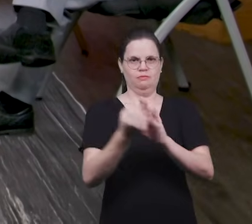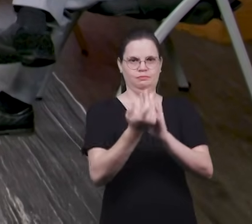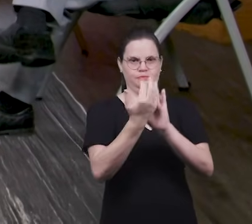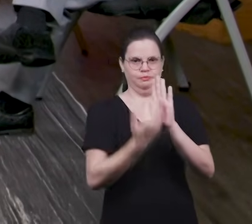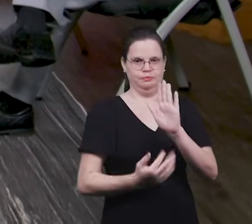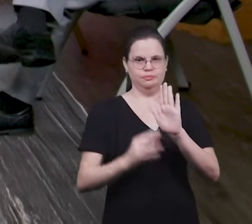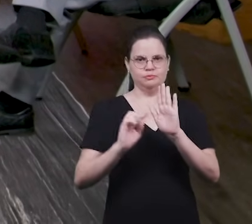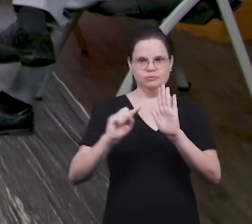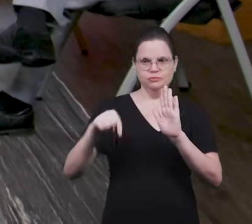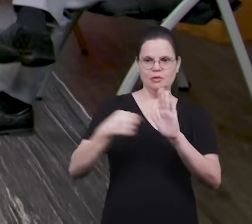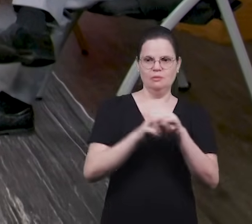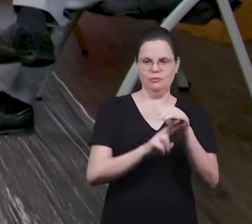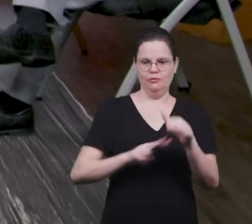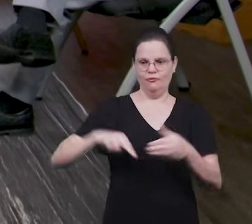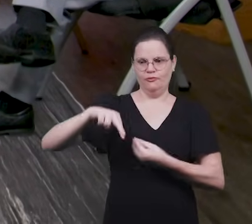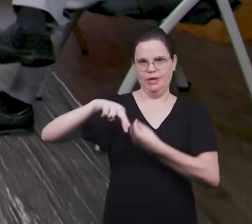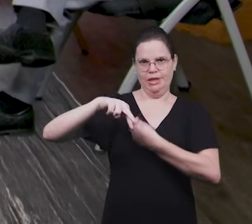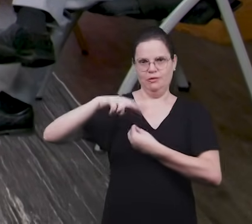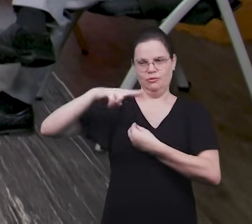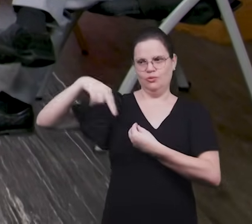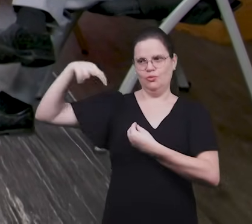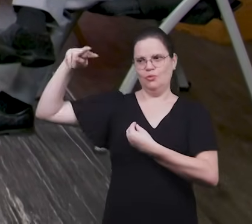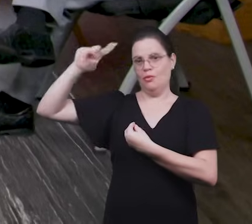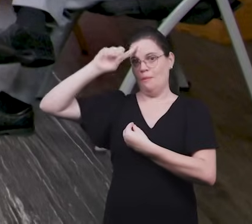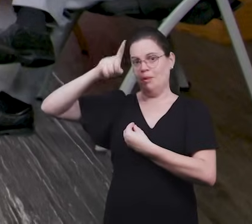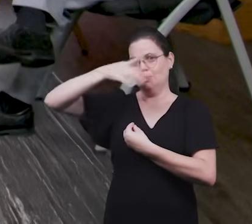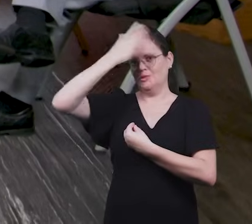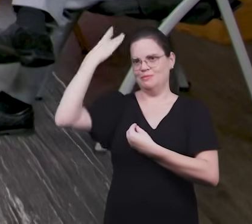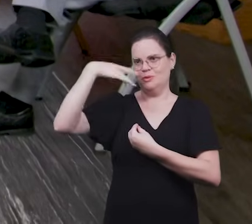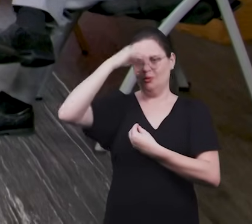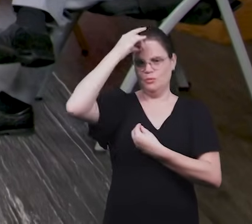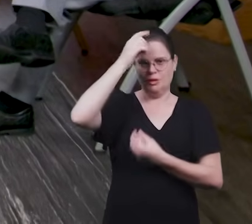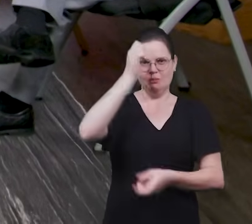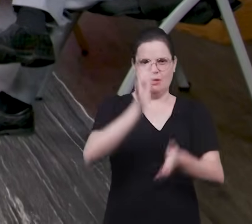Pentecostes, que você falou, Edson? E ali você tem